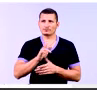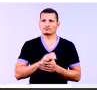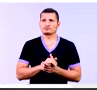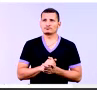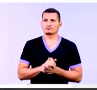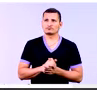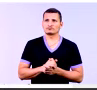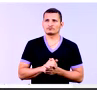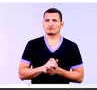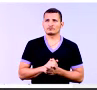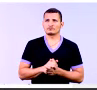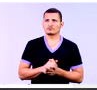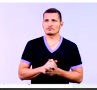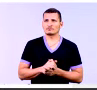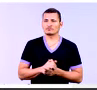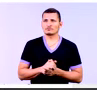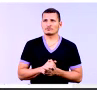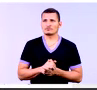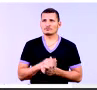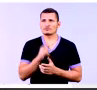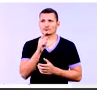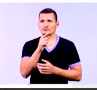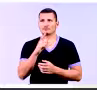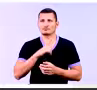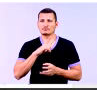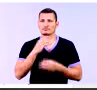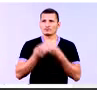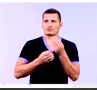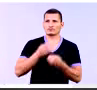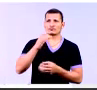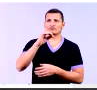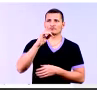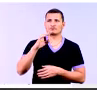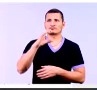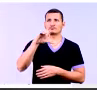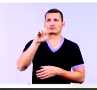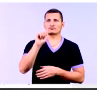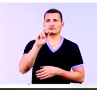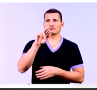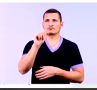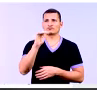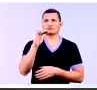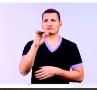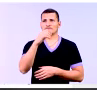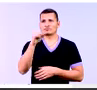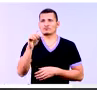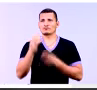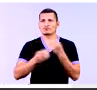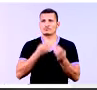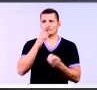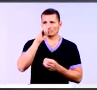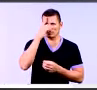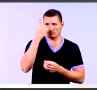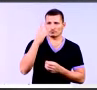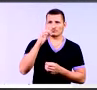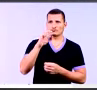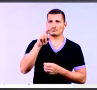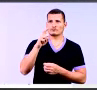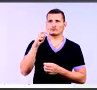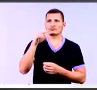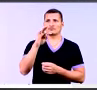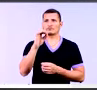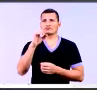nós temos um pequeno briefing de como são feitas as declarações, como são criados os eventos, como